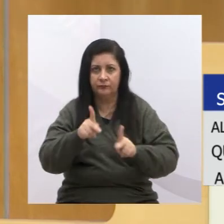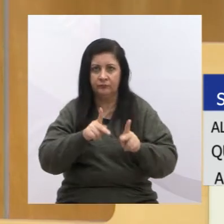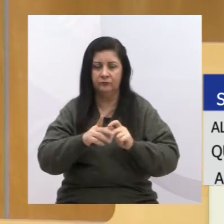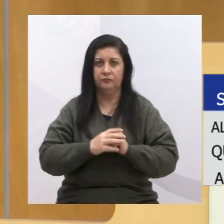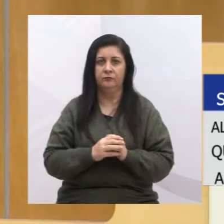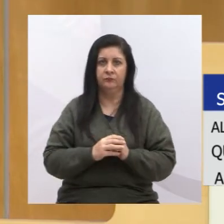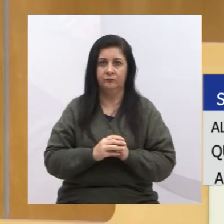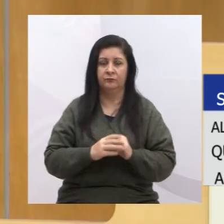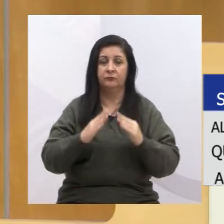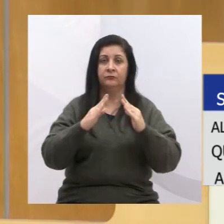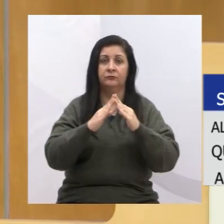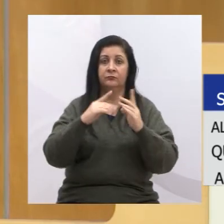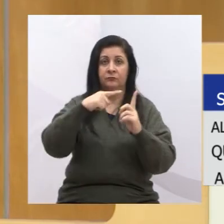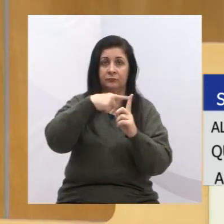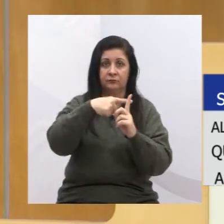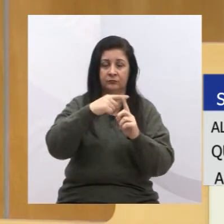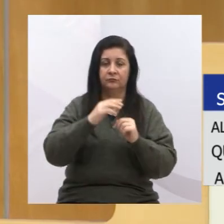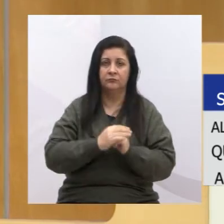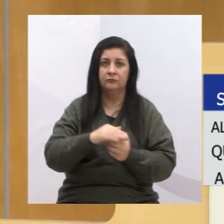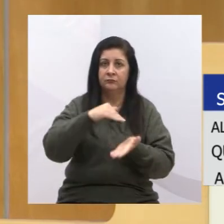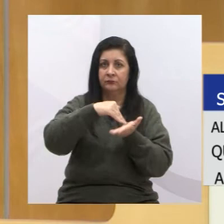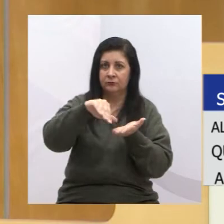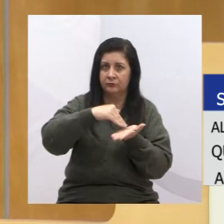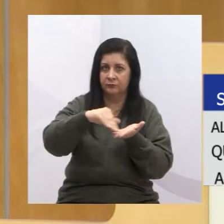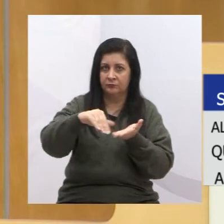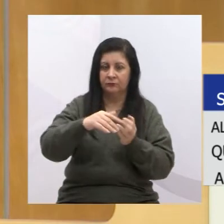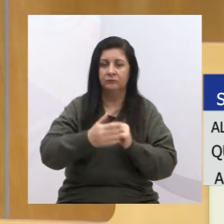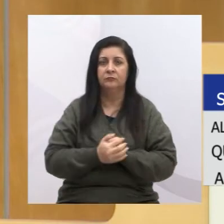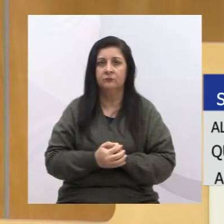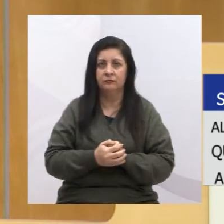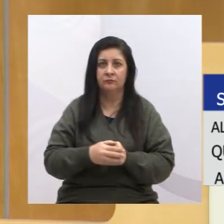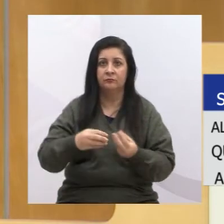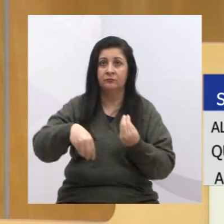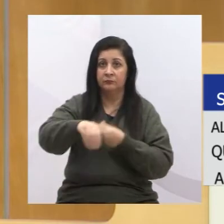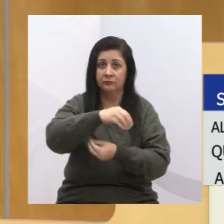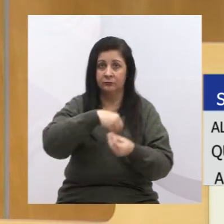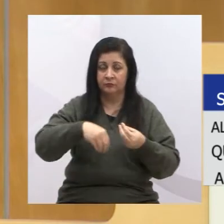envolve igrejas, envolve secretarias,